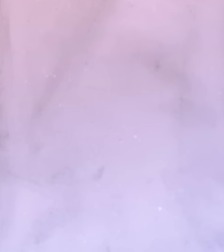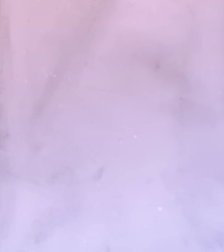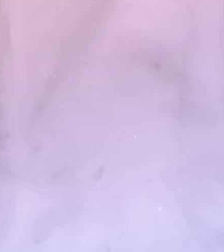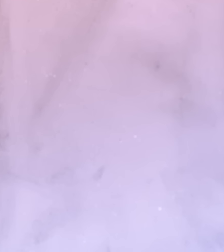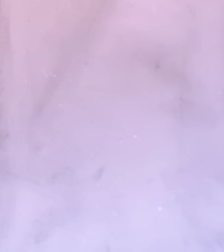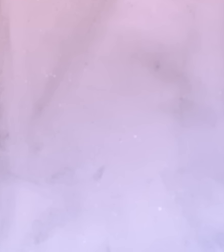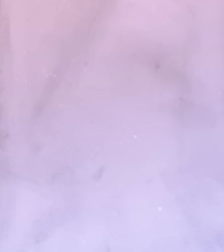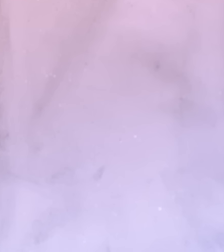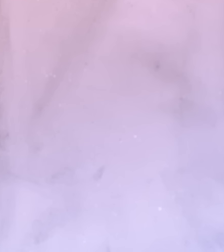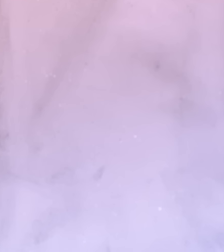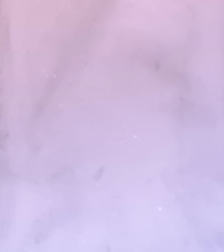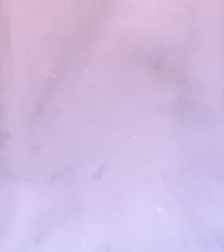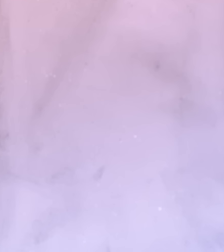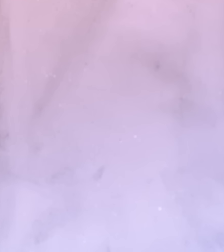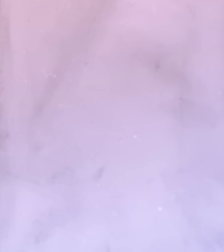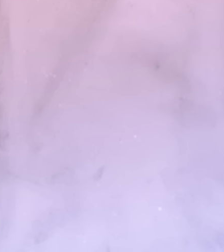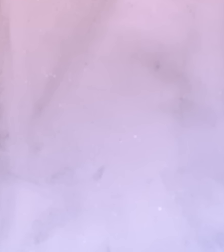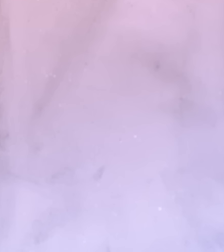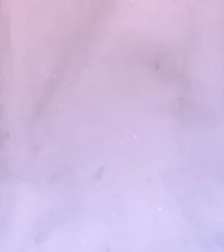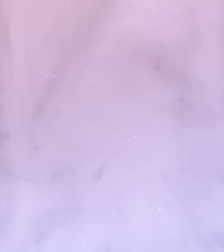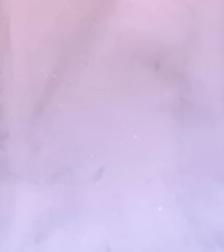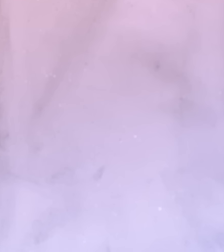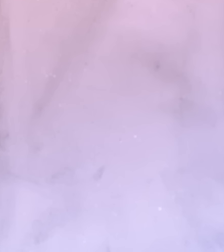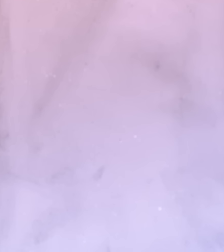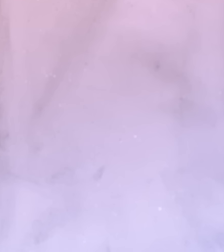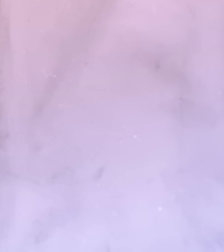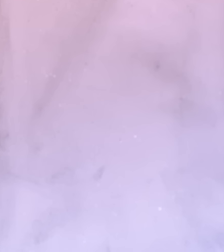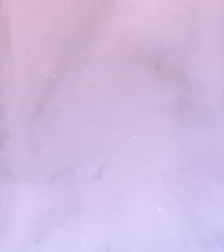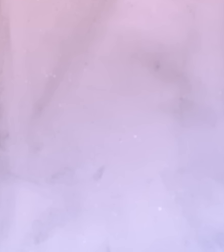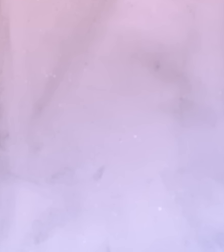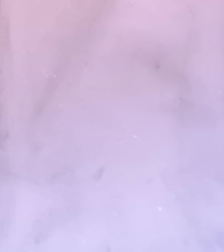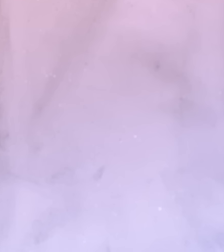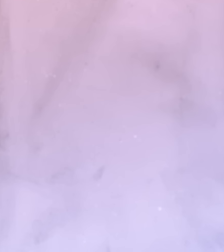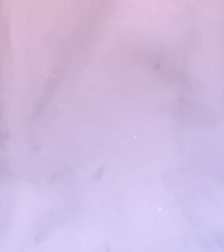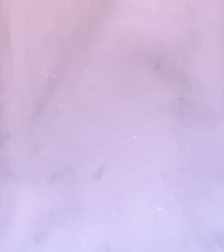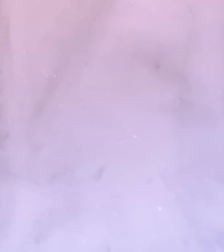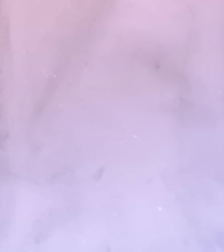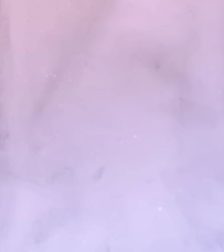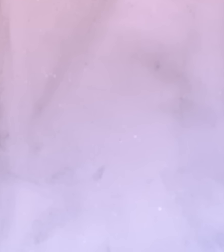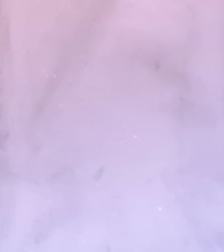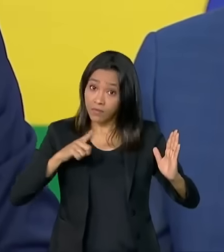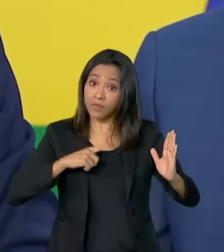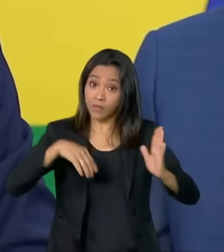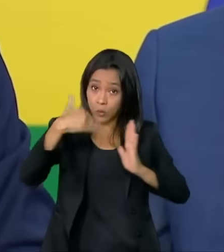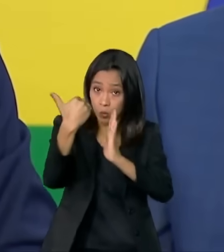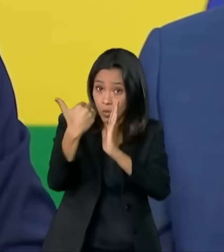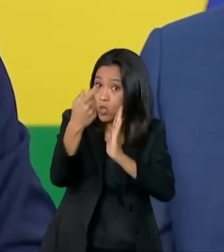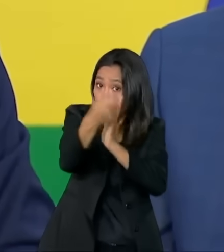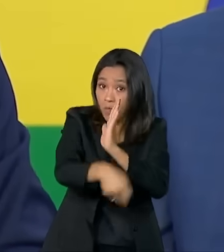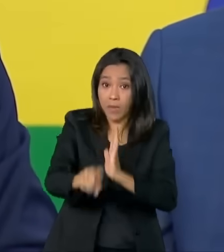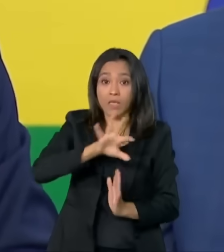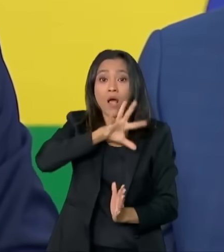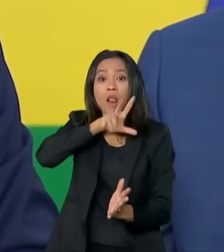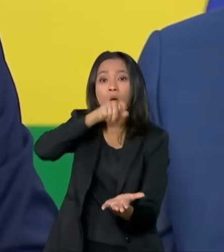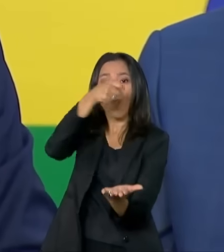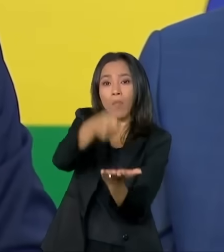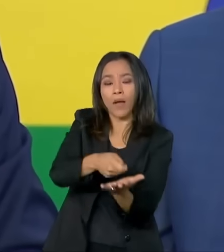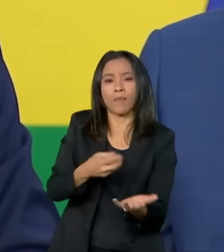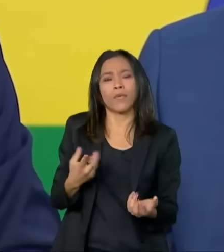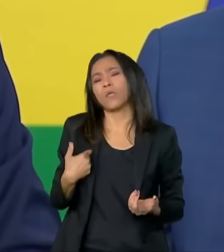mês. Os detalhes de como vai ser essa tributação ainda não estão totalmente claros, mas Haddad deu um exemplo. Pessoas